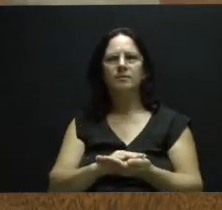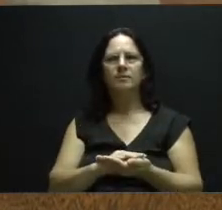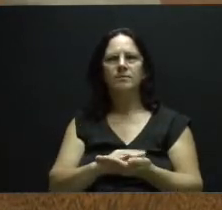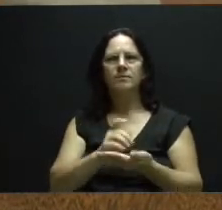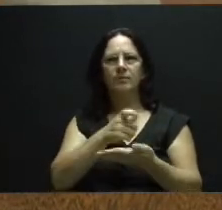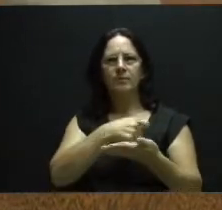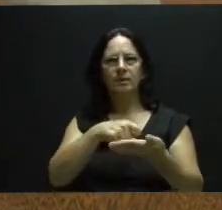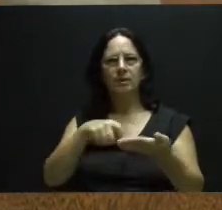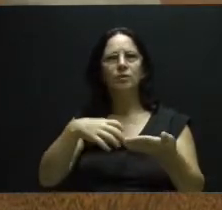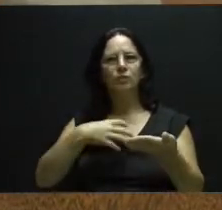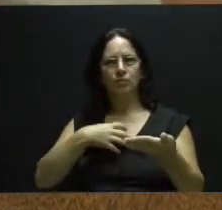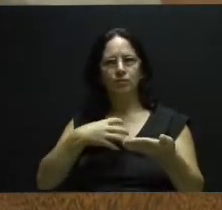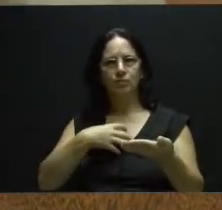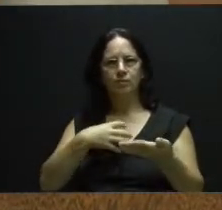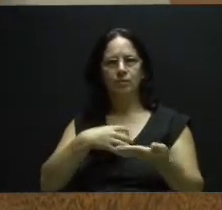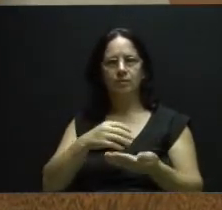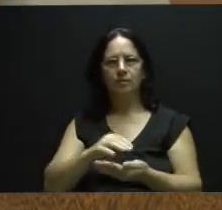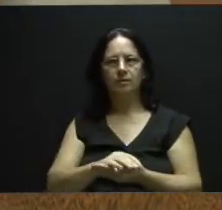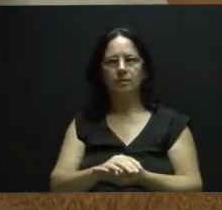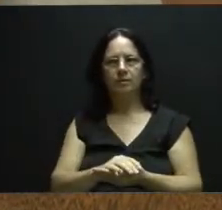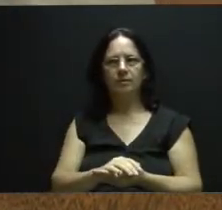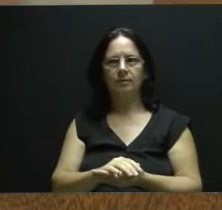irregulares formas